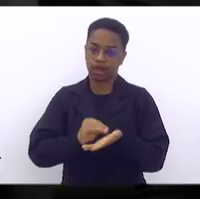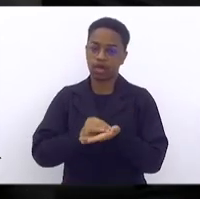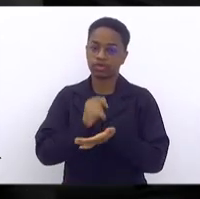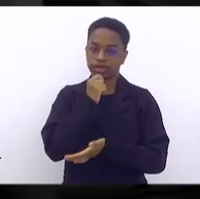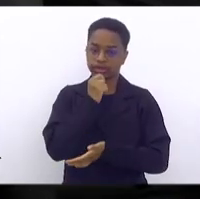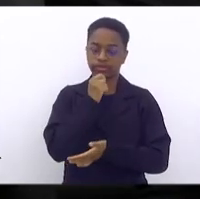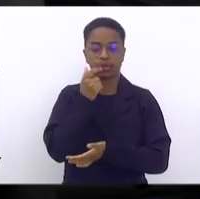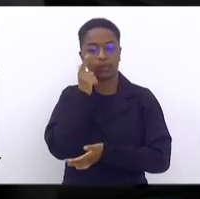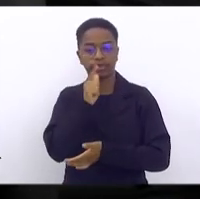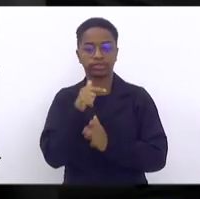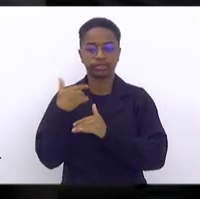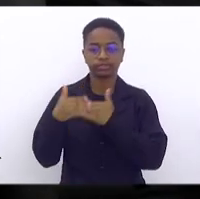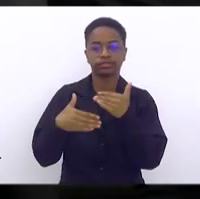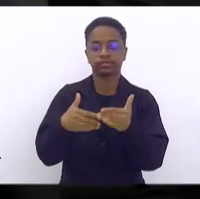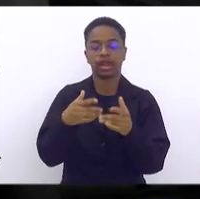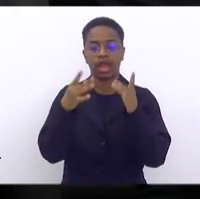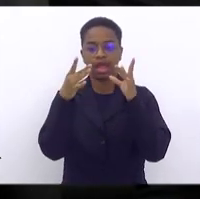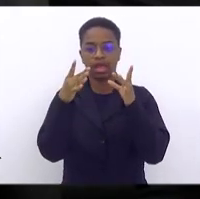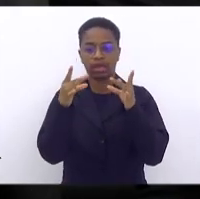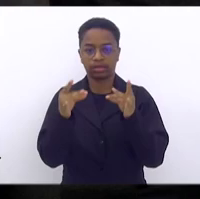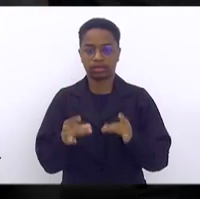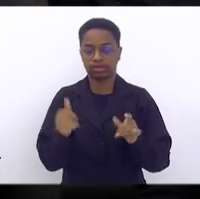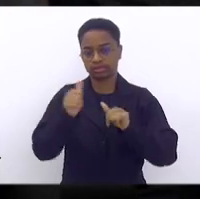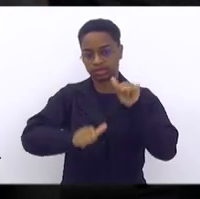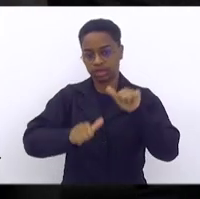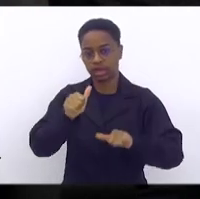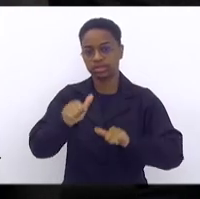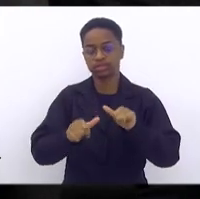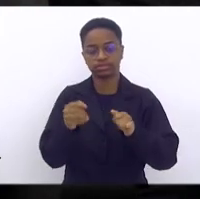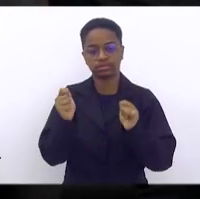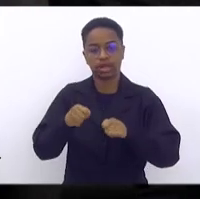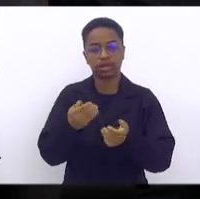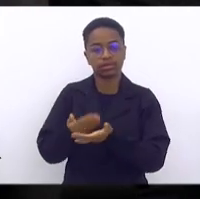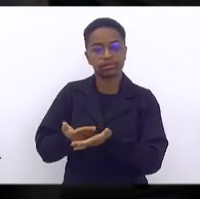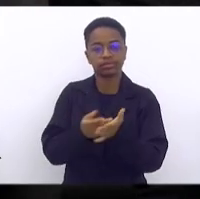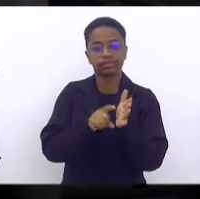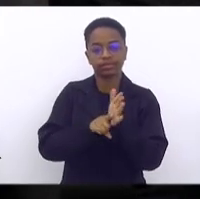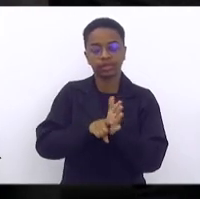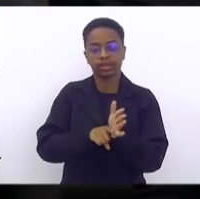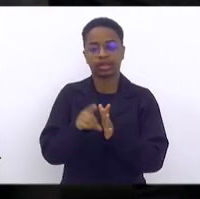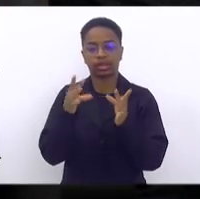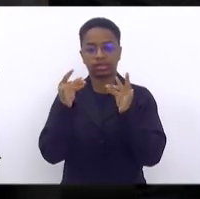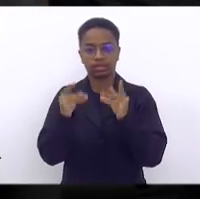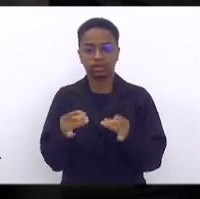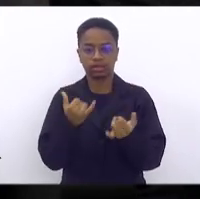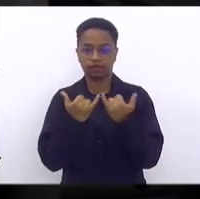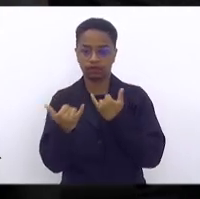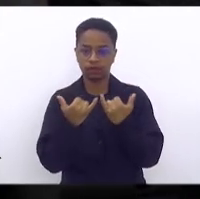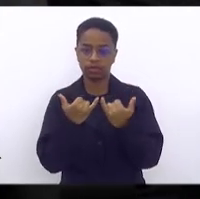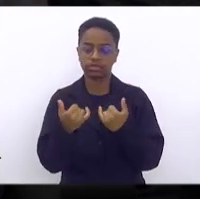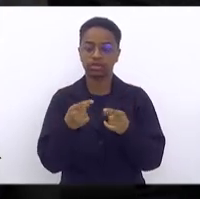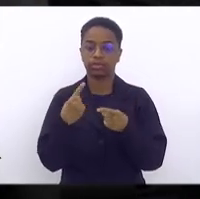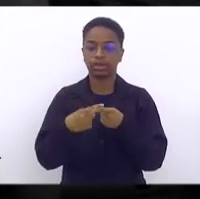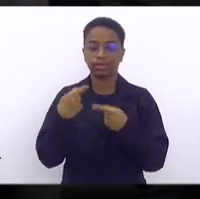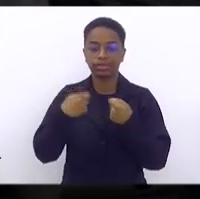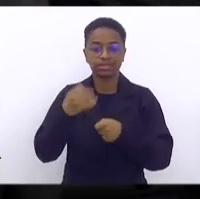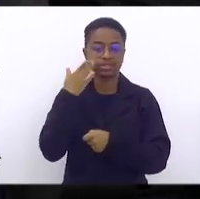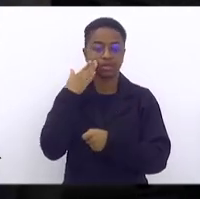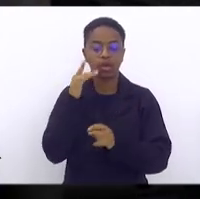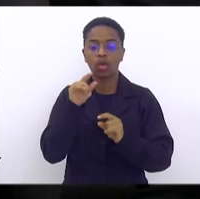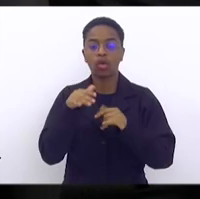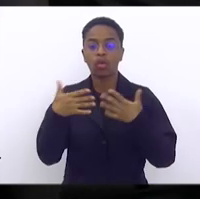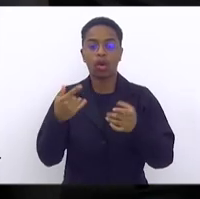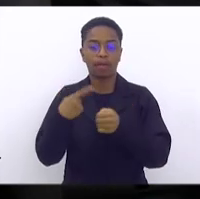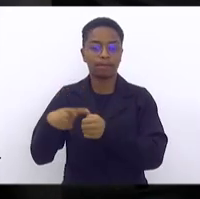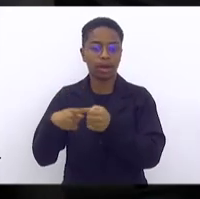integrar esse sistema que é o Modo Analytics, né, para a parte de estudo de dados, né, mais detalhados, até para saber em que bairro acontece mais agressões,